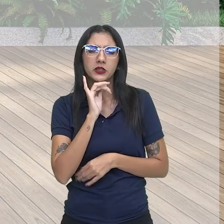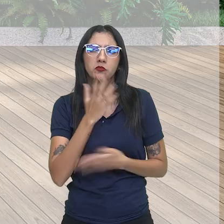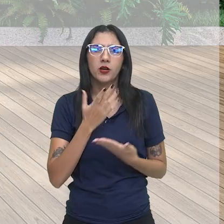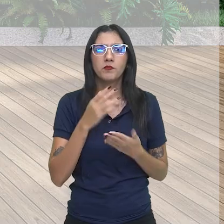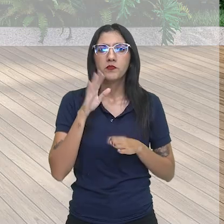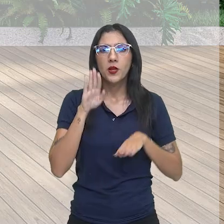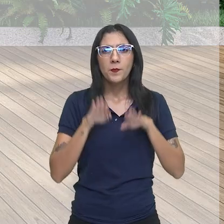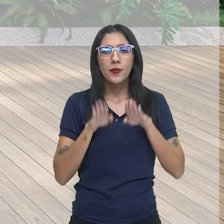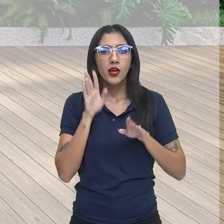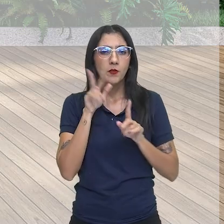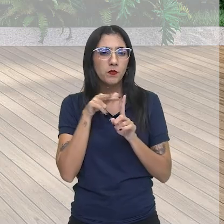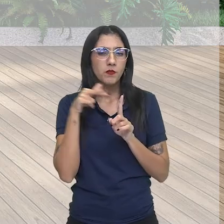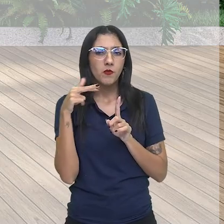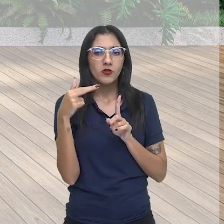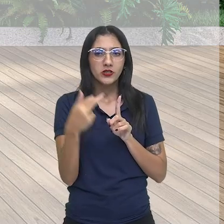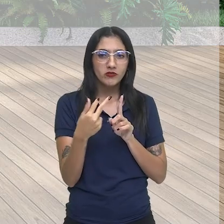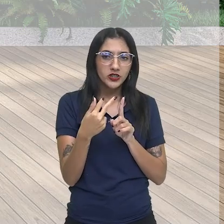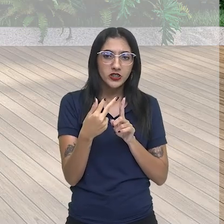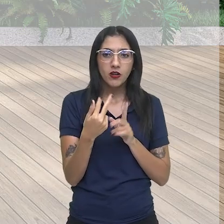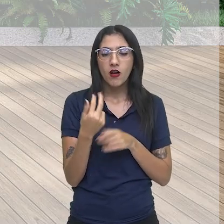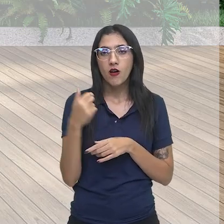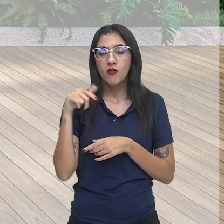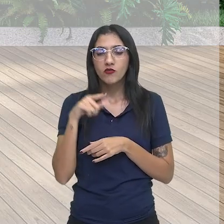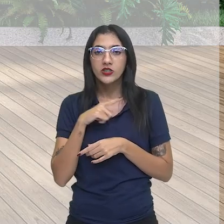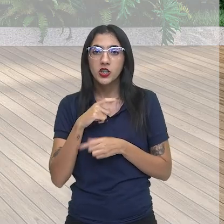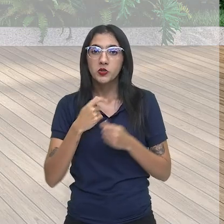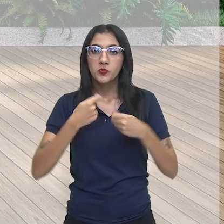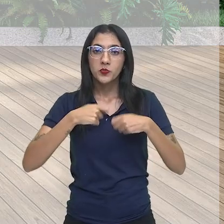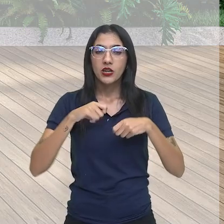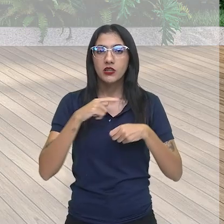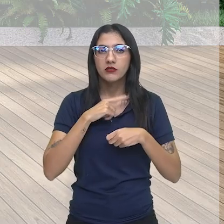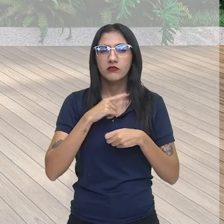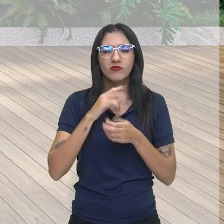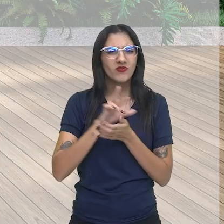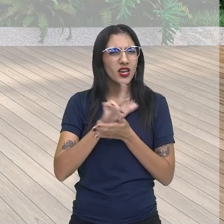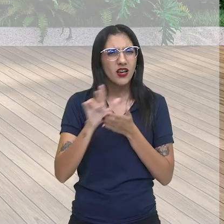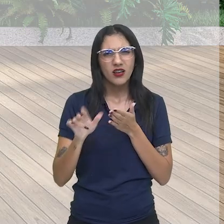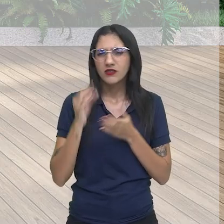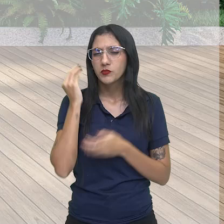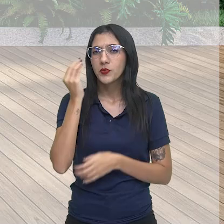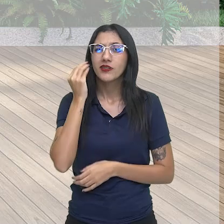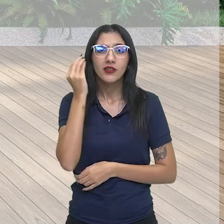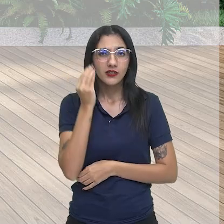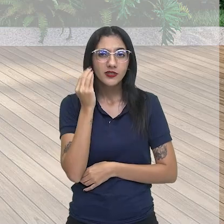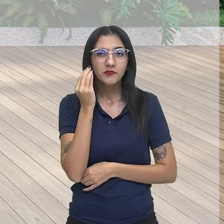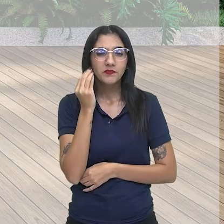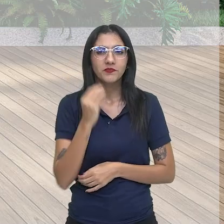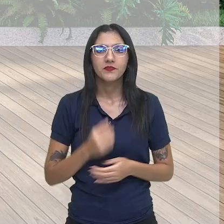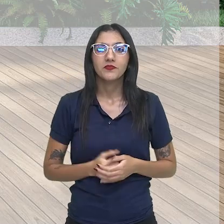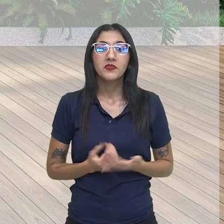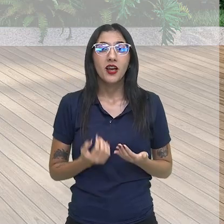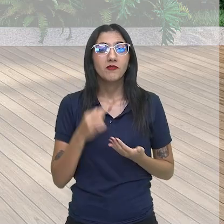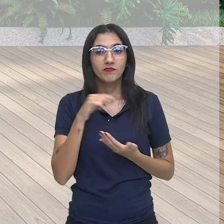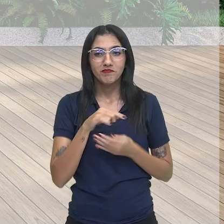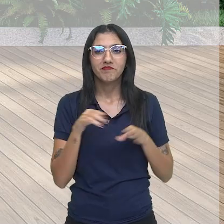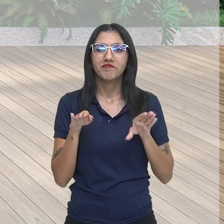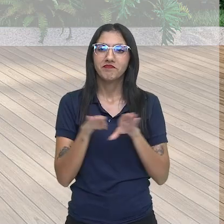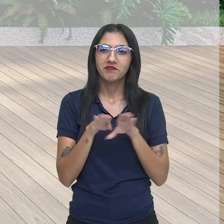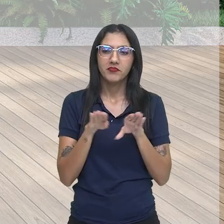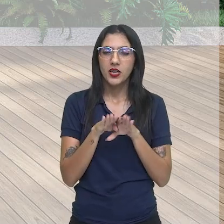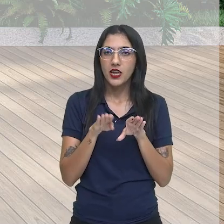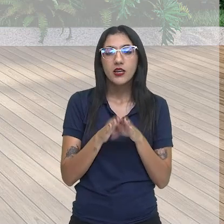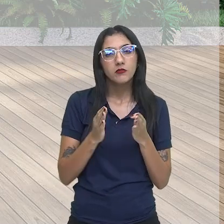porque você deve carregar, né, várias experiências. E isso também vai ajudar